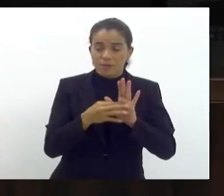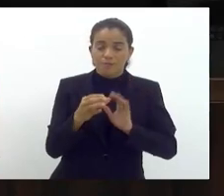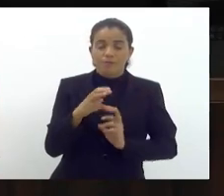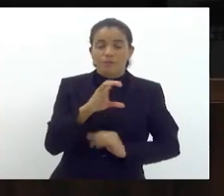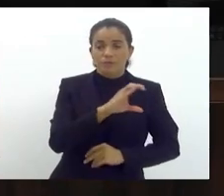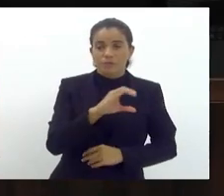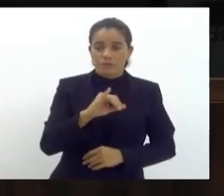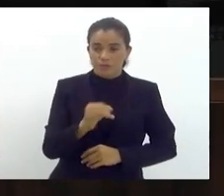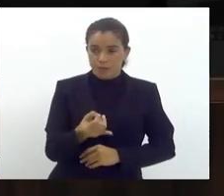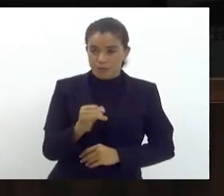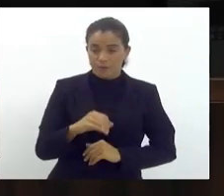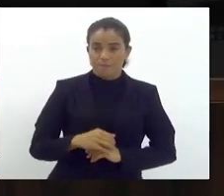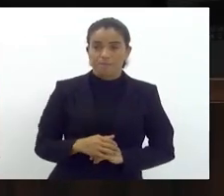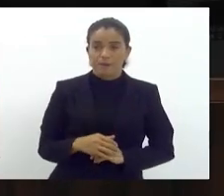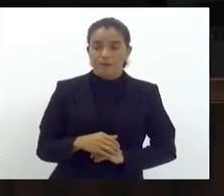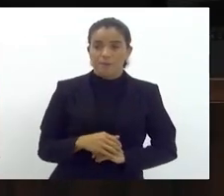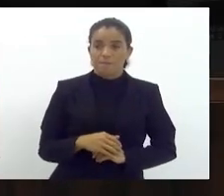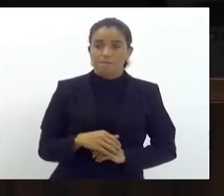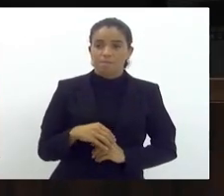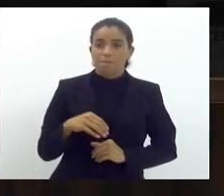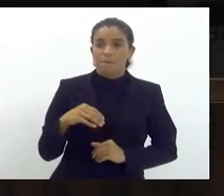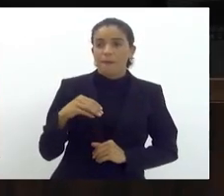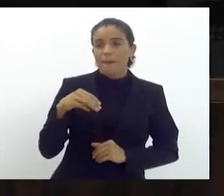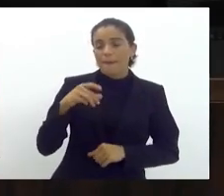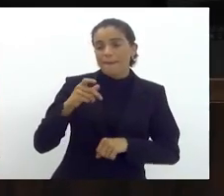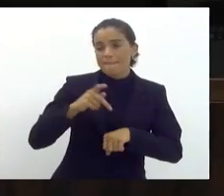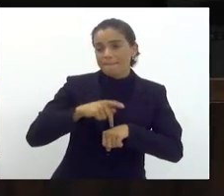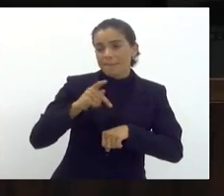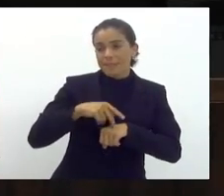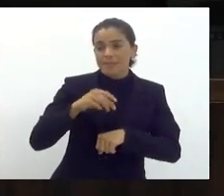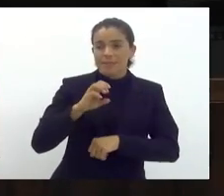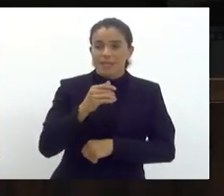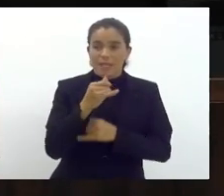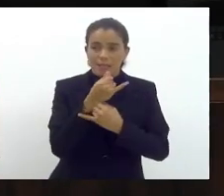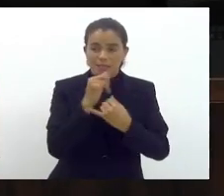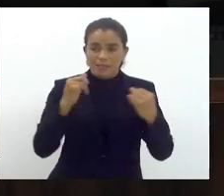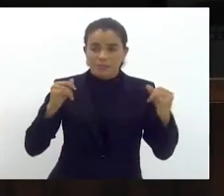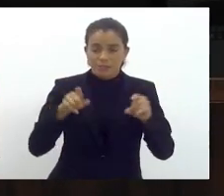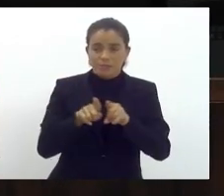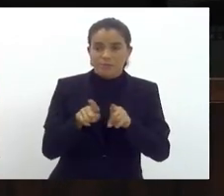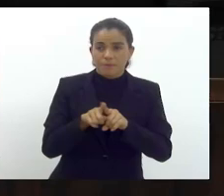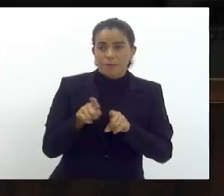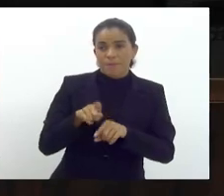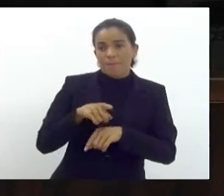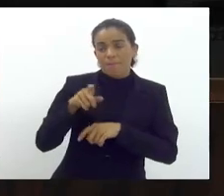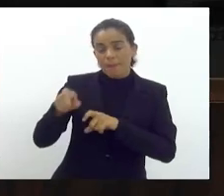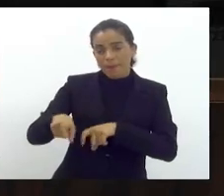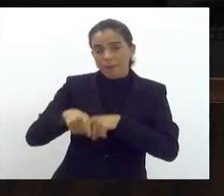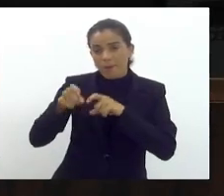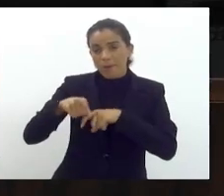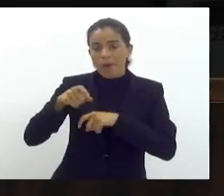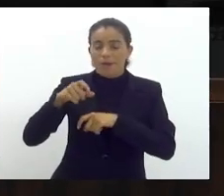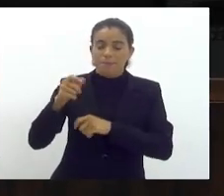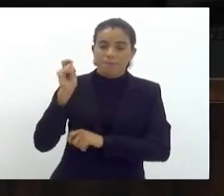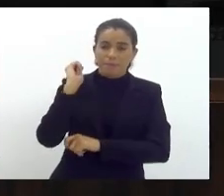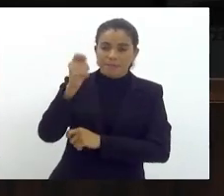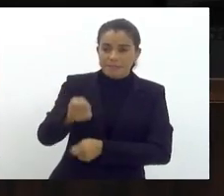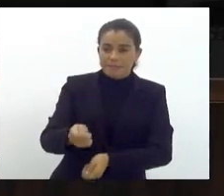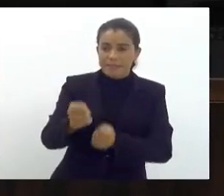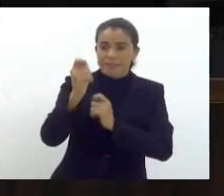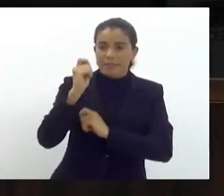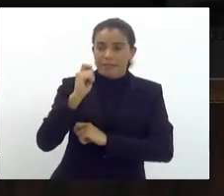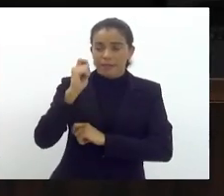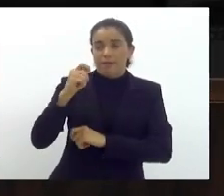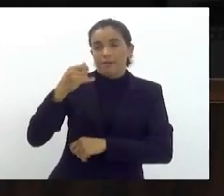justiça de Minas e energia de agricultura pecuária e políticas Rural agrária e Pesqueira de